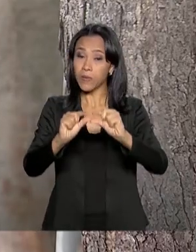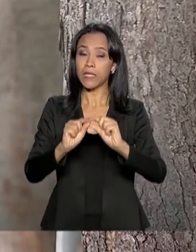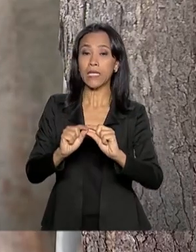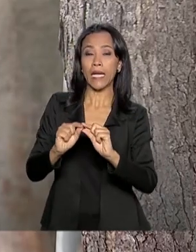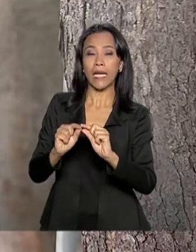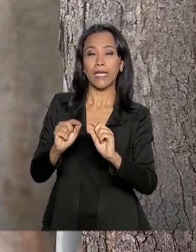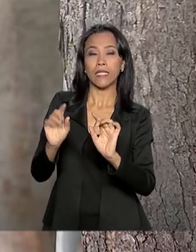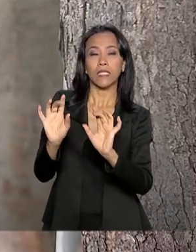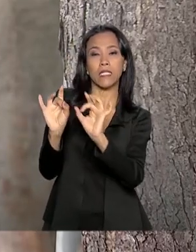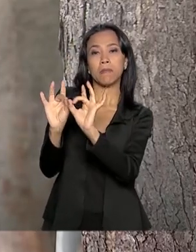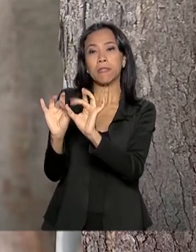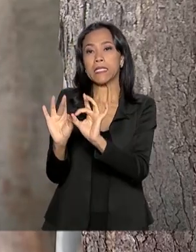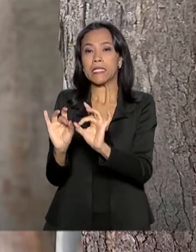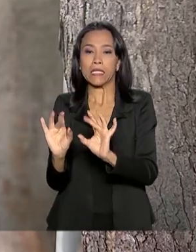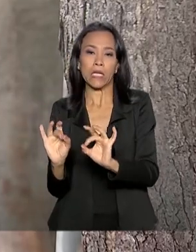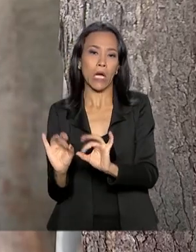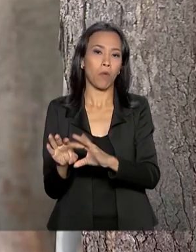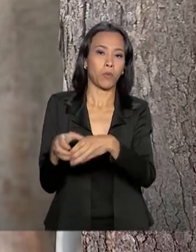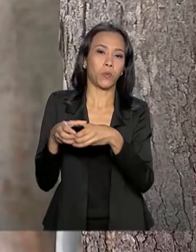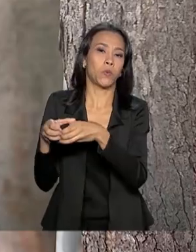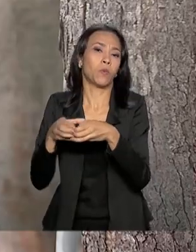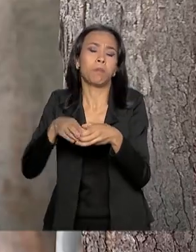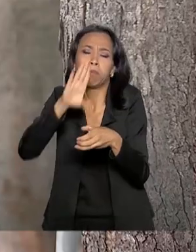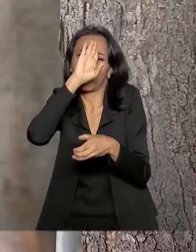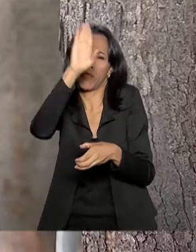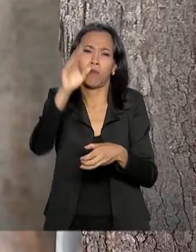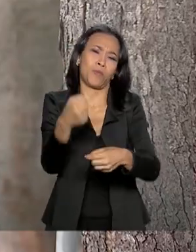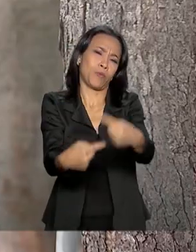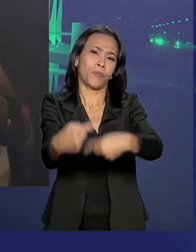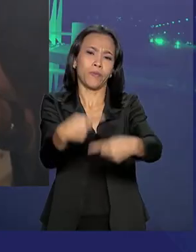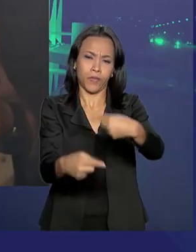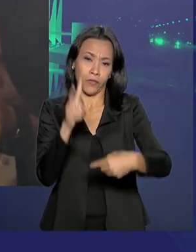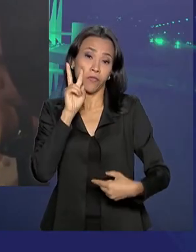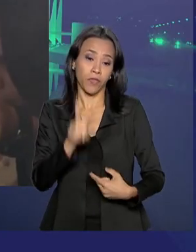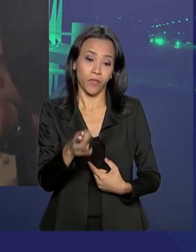mesma forma inclusive os políticos veja